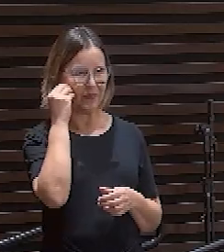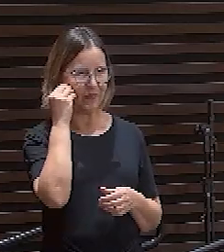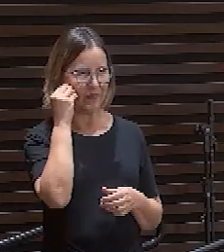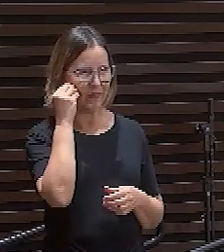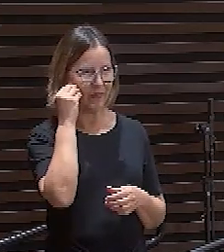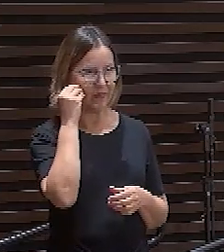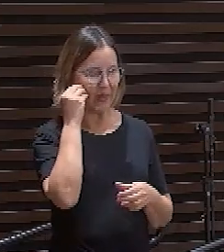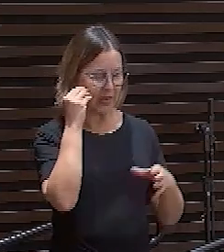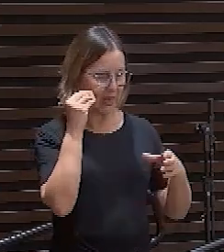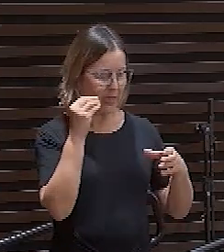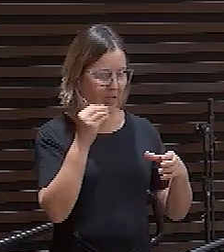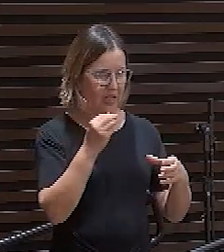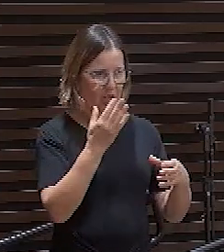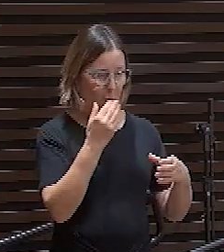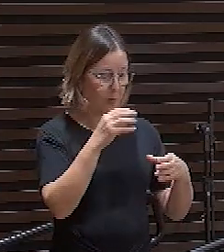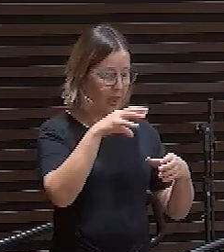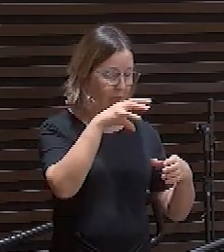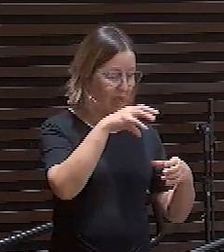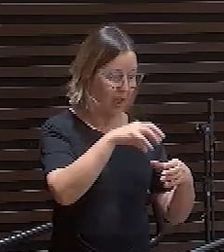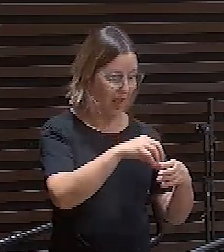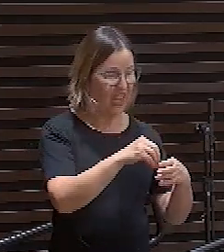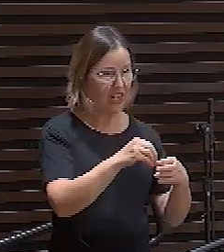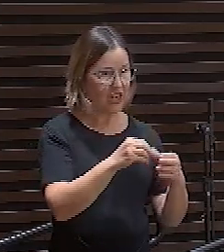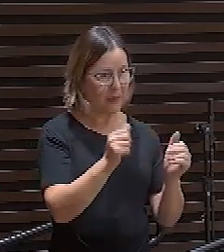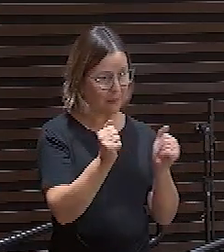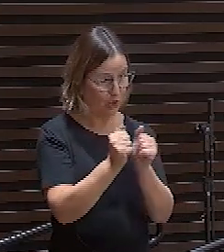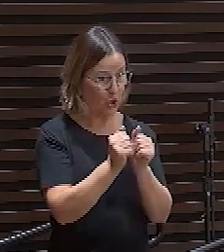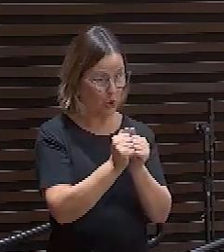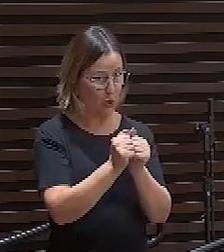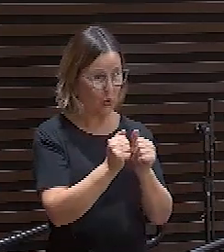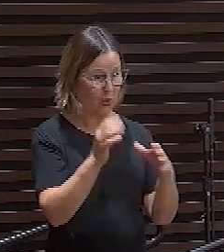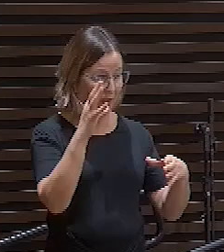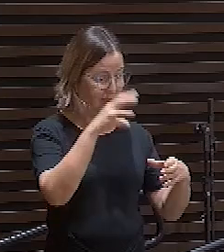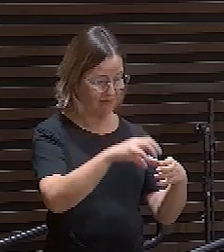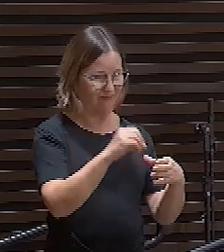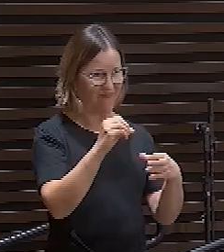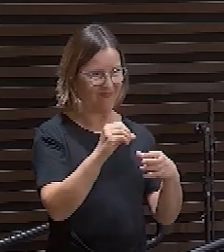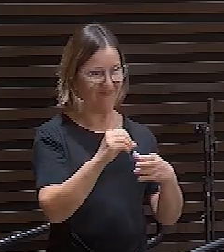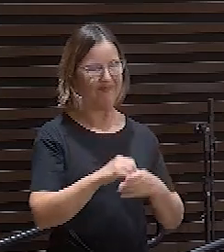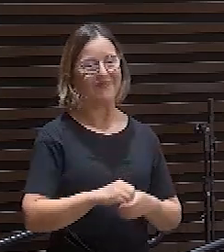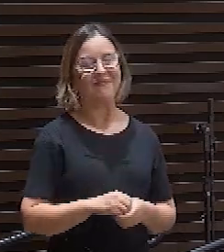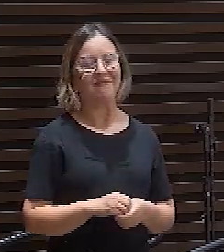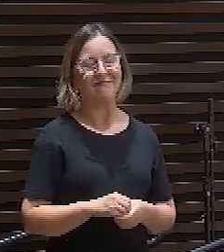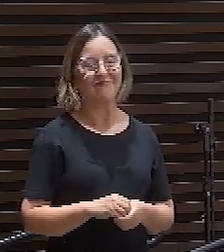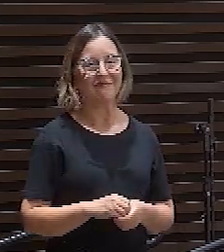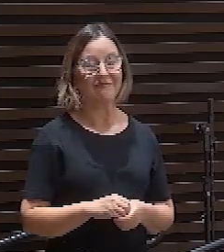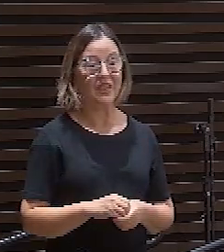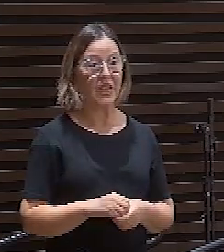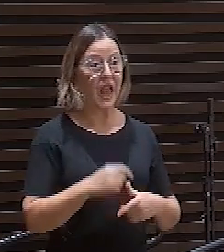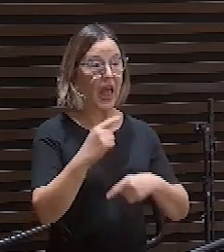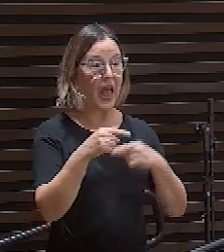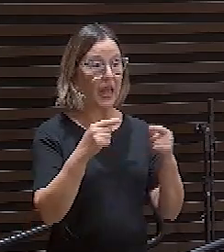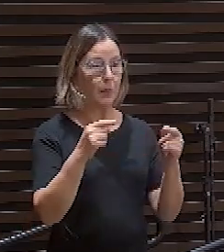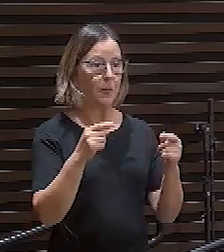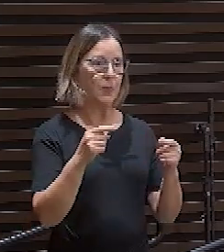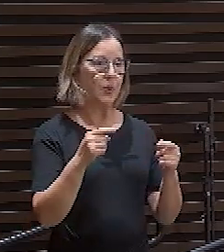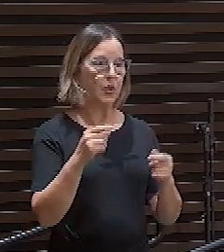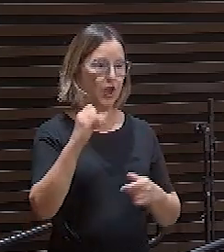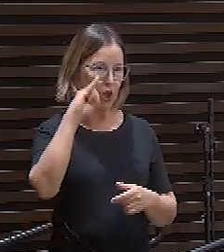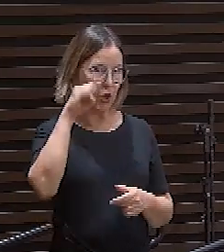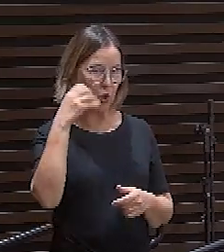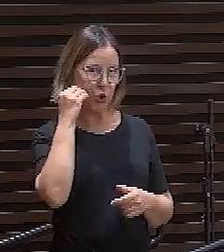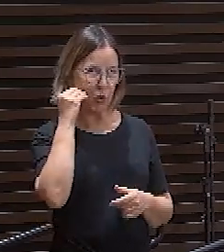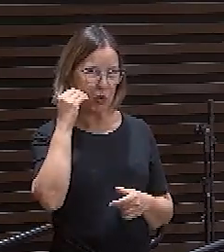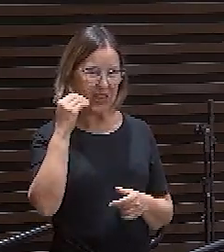Senhor e sai. Então, estavam nos 12 discípulos e Judas sai.